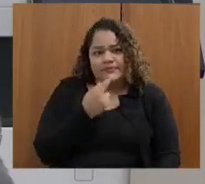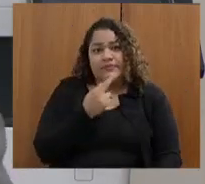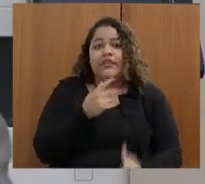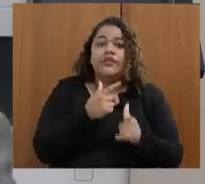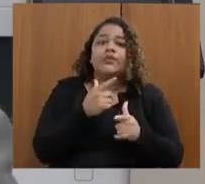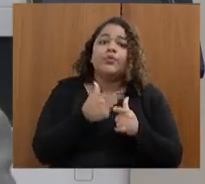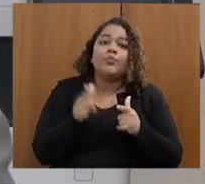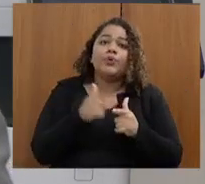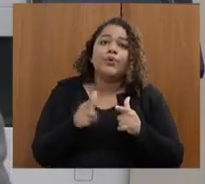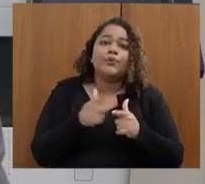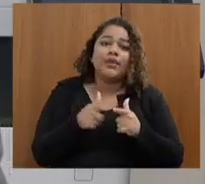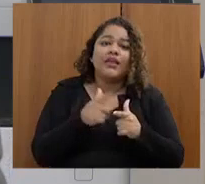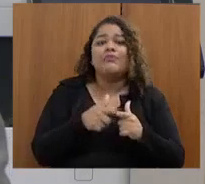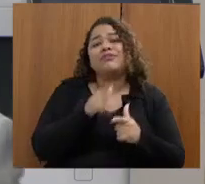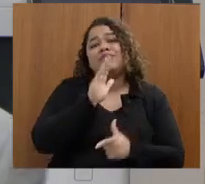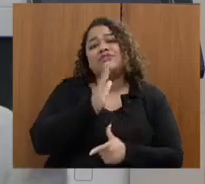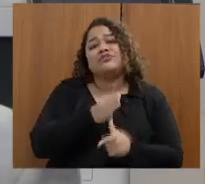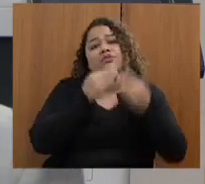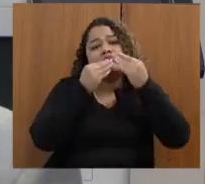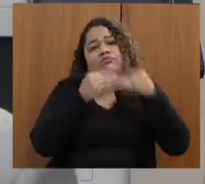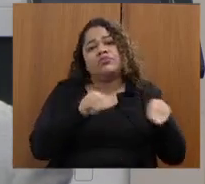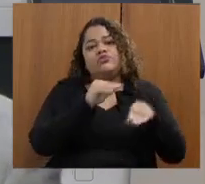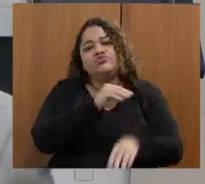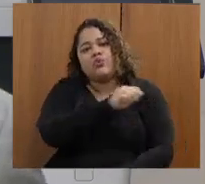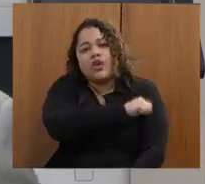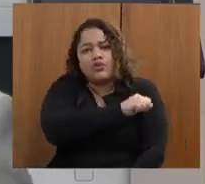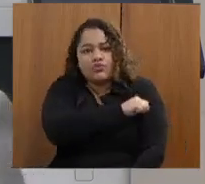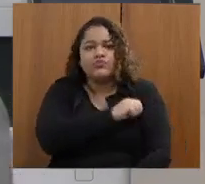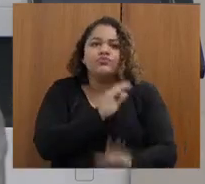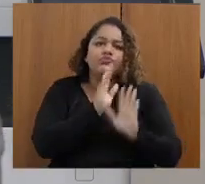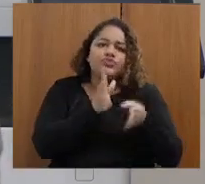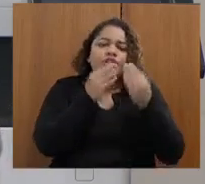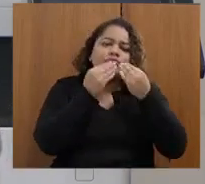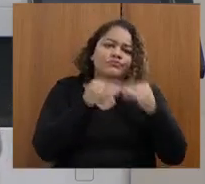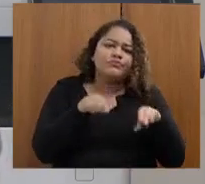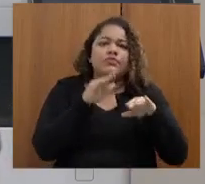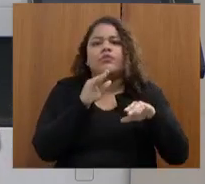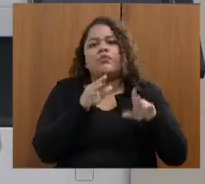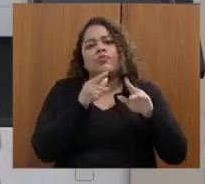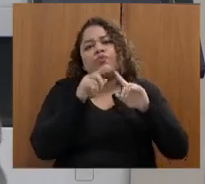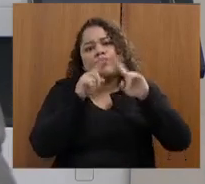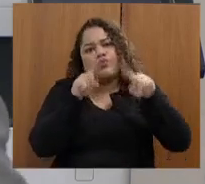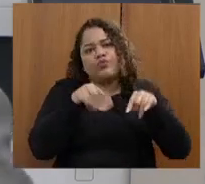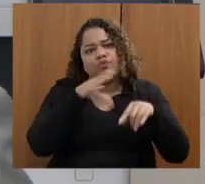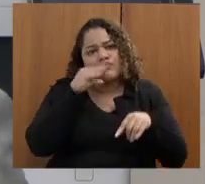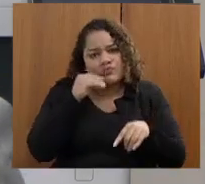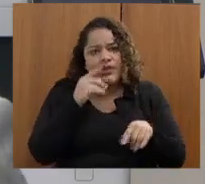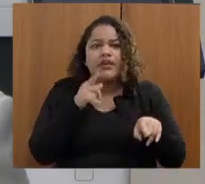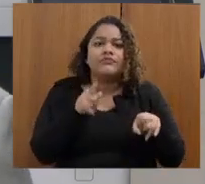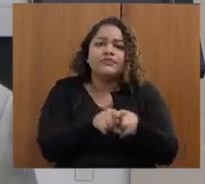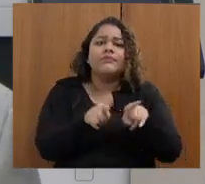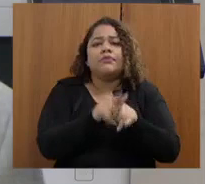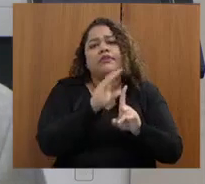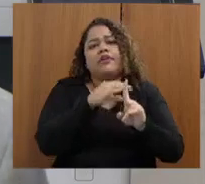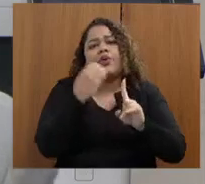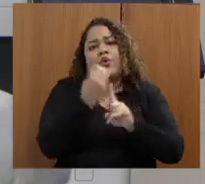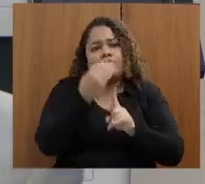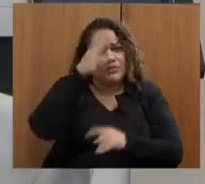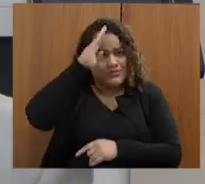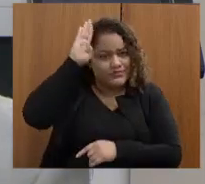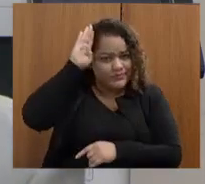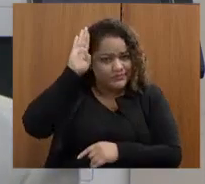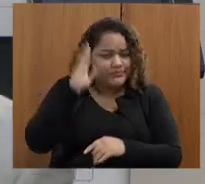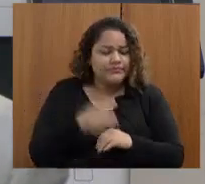já afetou os alunos e os profissionais a comunidade acadêmica por muito tempo e uma outra questão que já foi